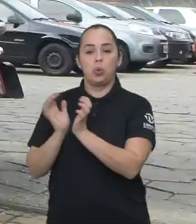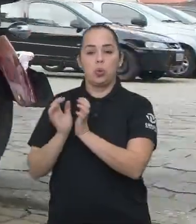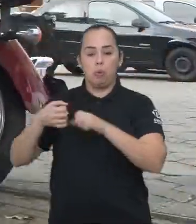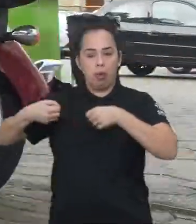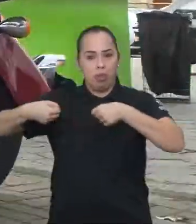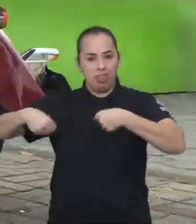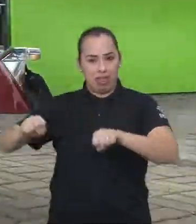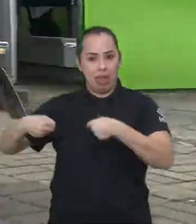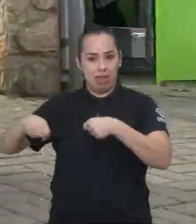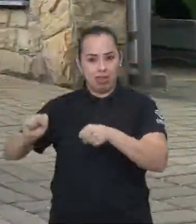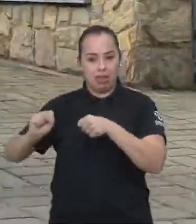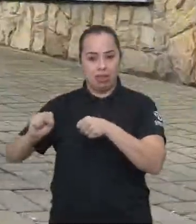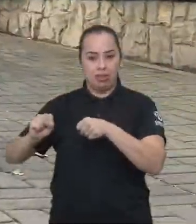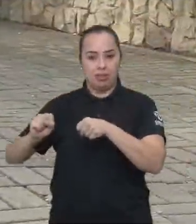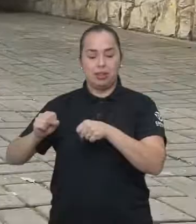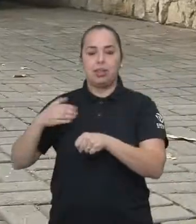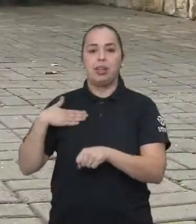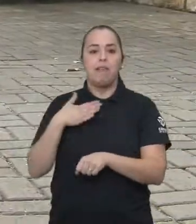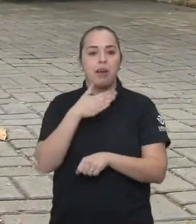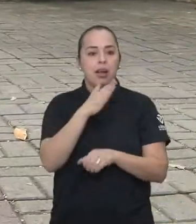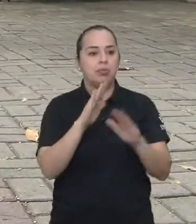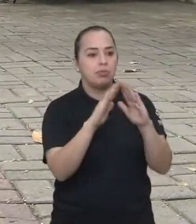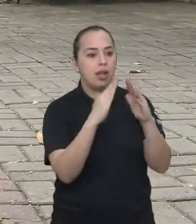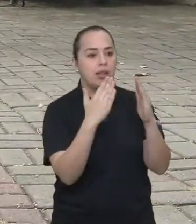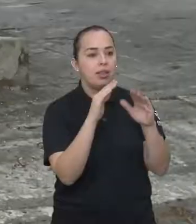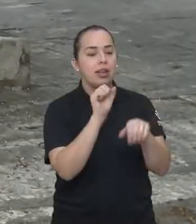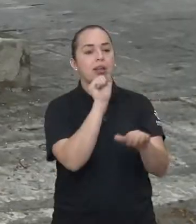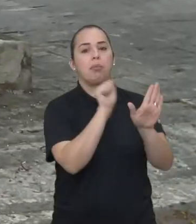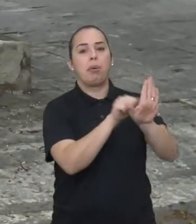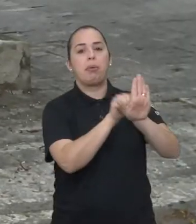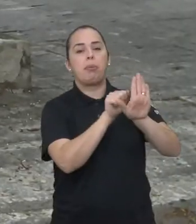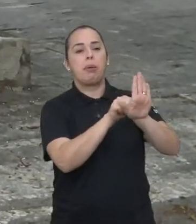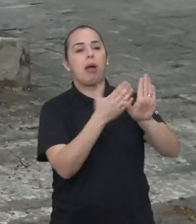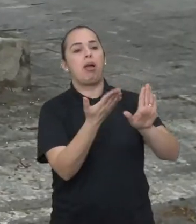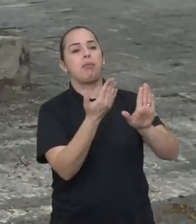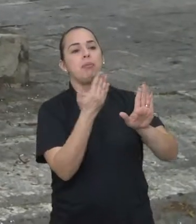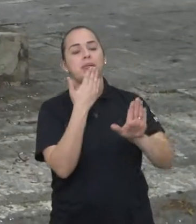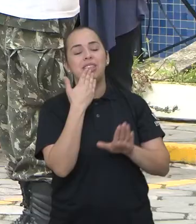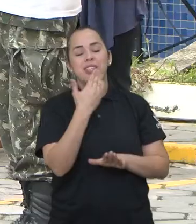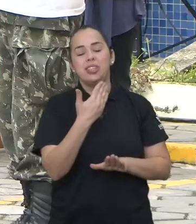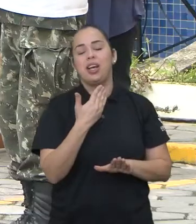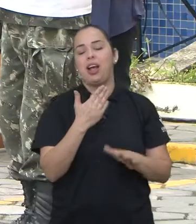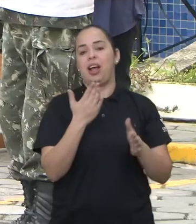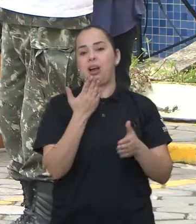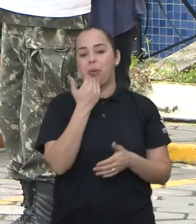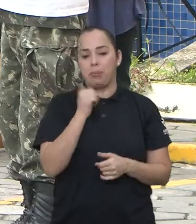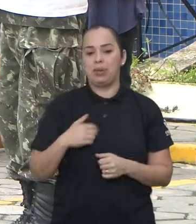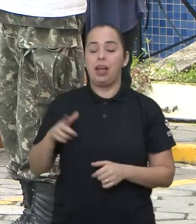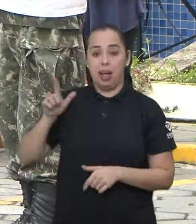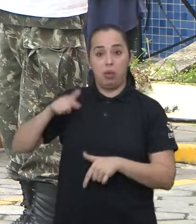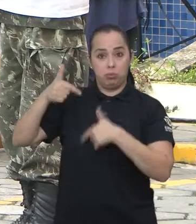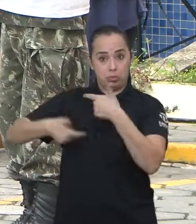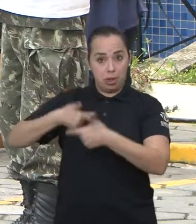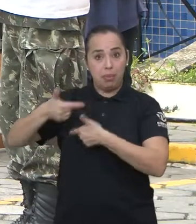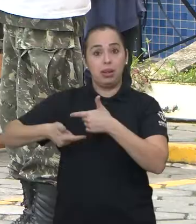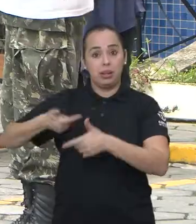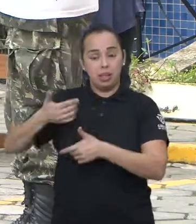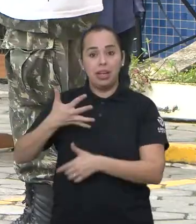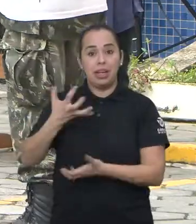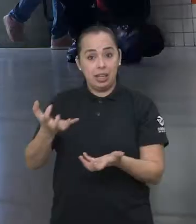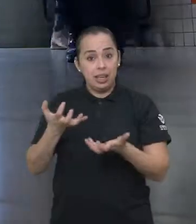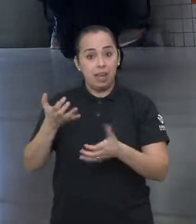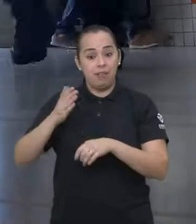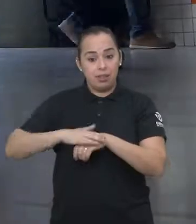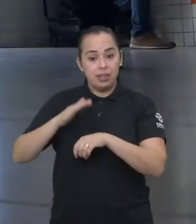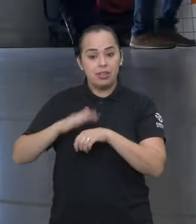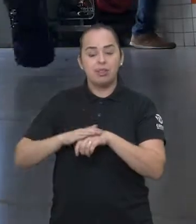Clube erro a um grupo de motoqueiros que passa de casa em casa para arrecadar os alimentos um trabalho que ele faz questão de